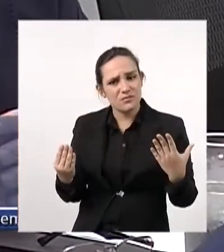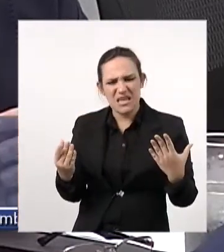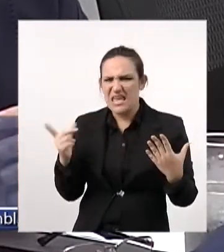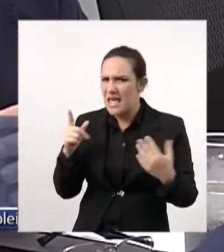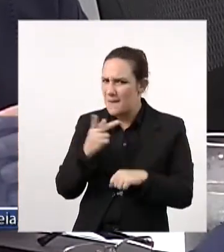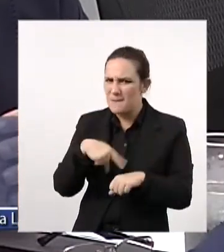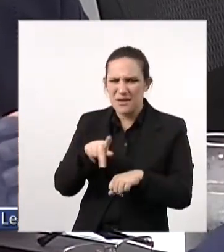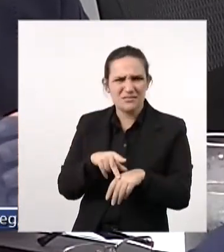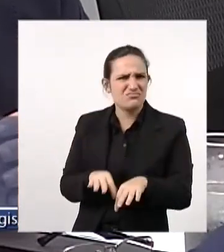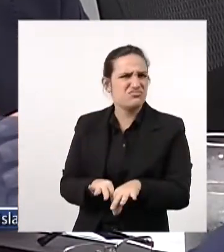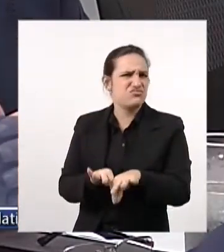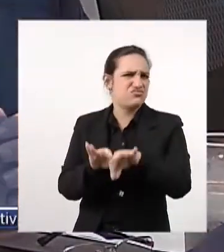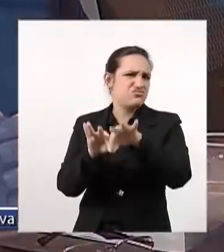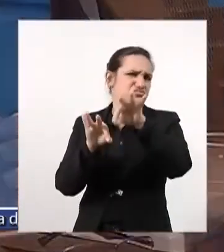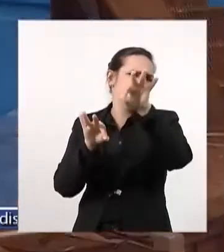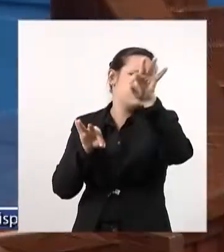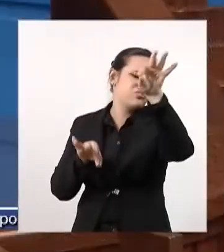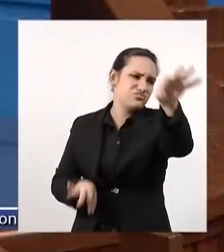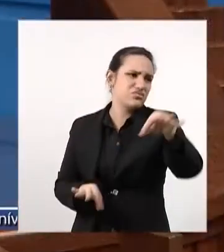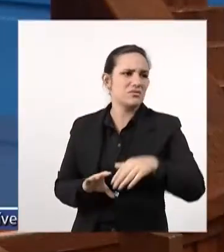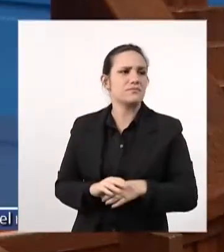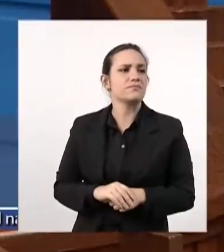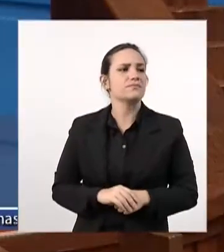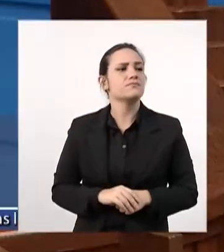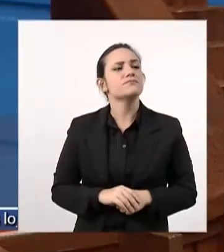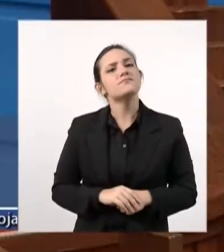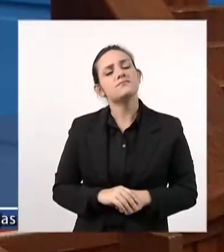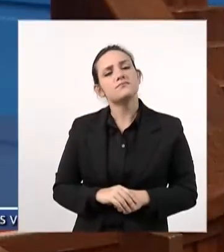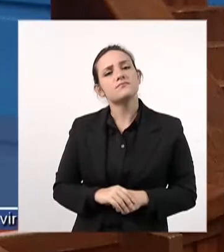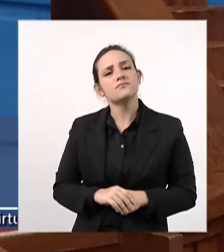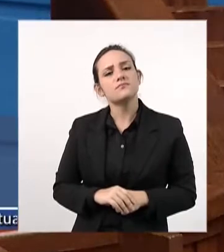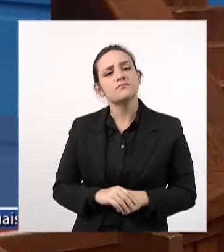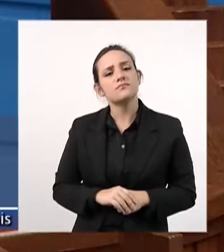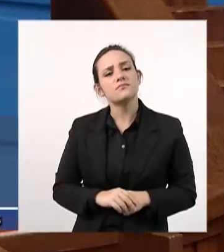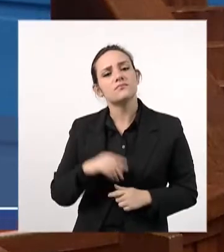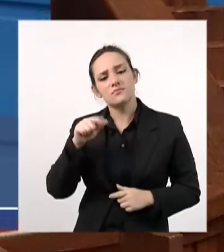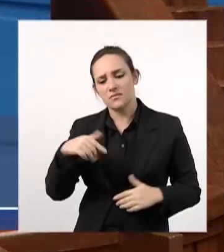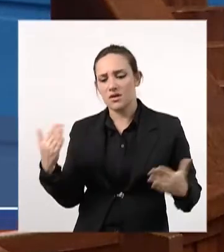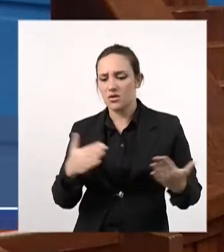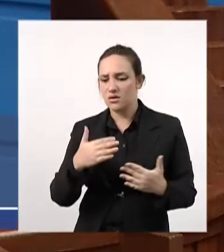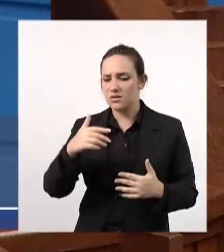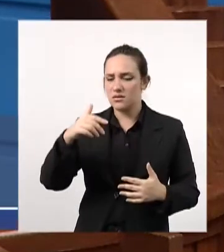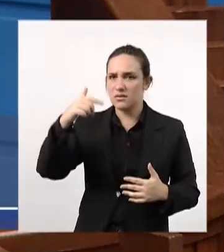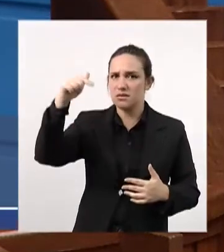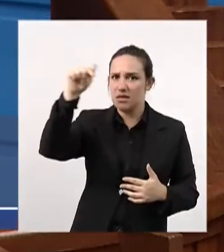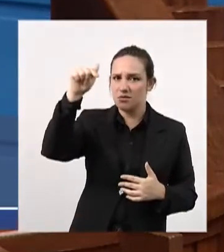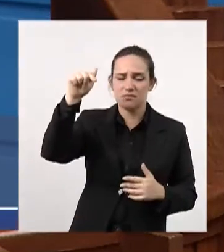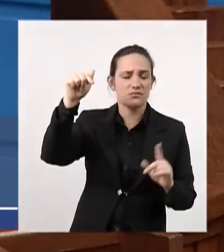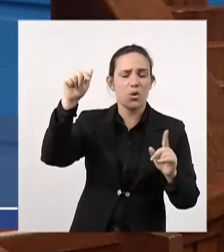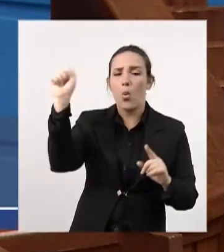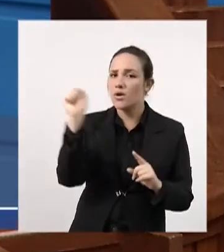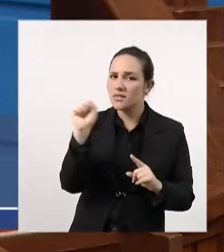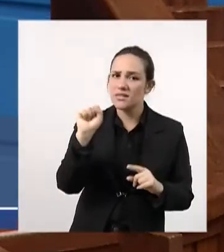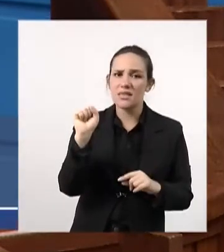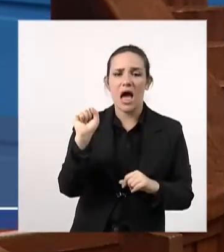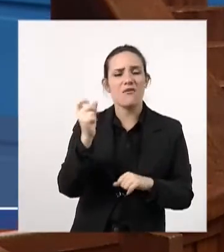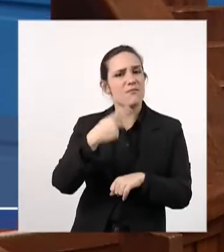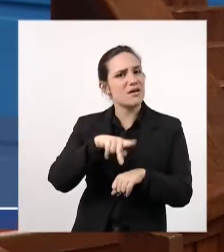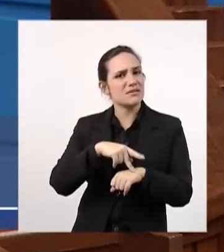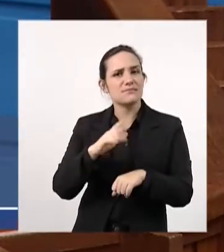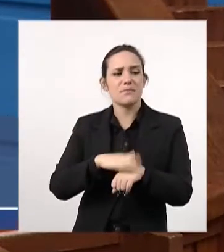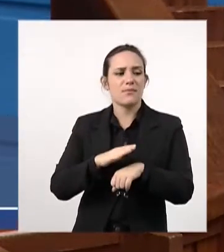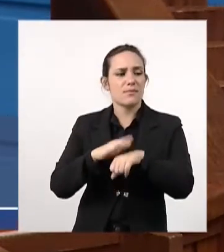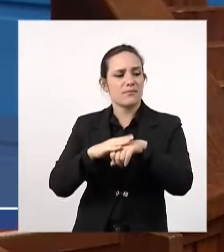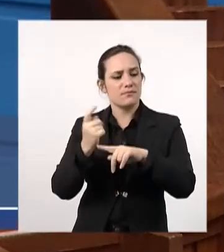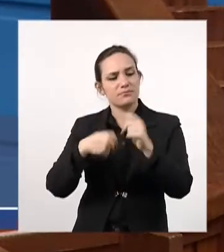extensões continentais, caminha para a oitava, sétima economia, e a gente vê milhares, deputado